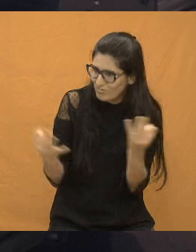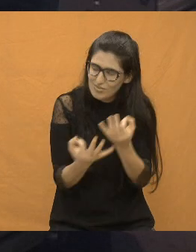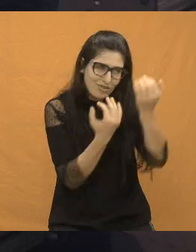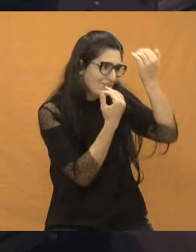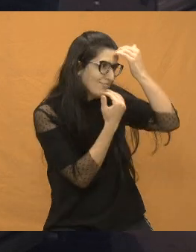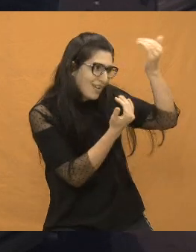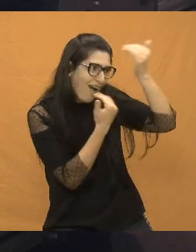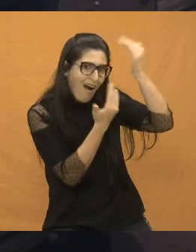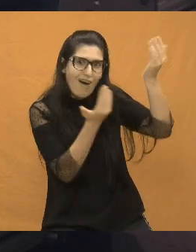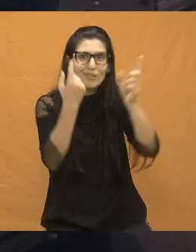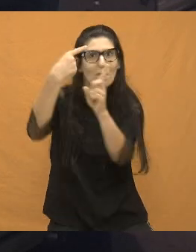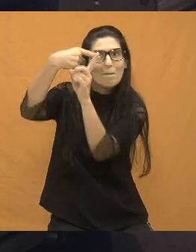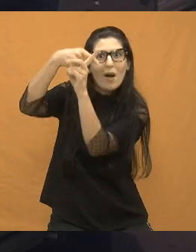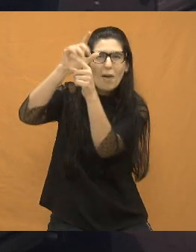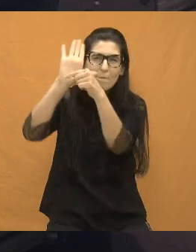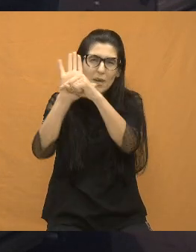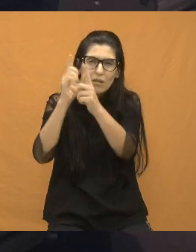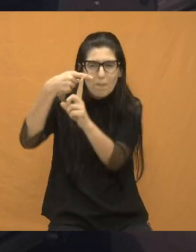colocação.